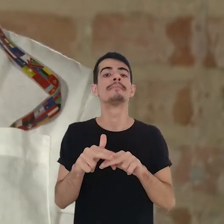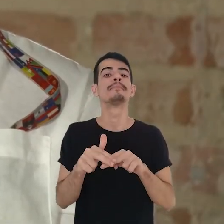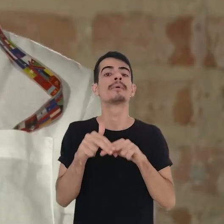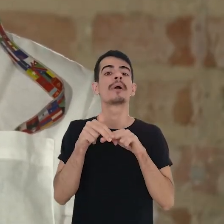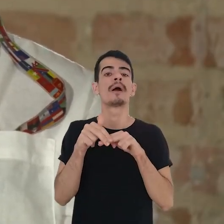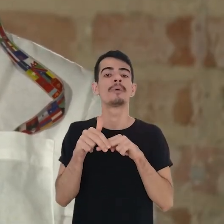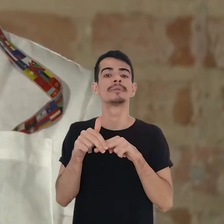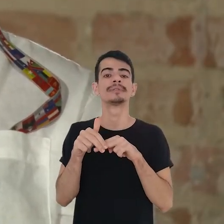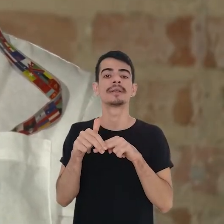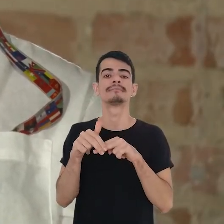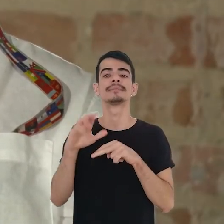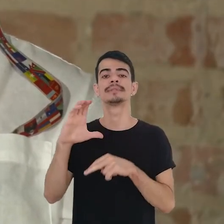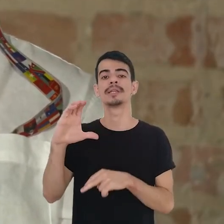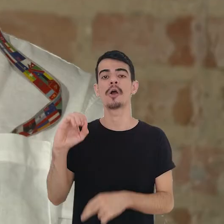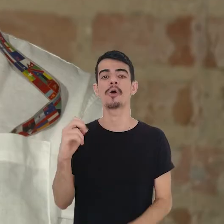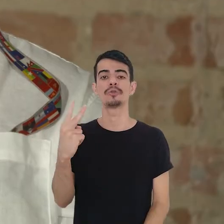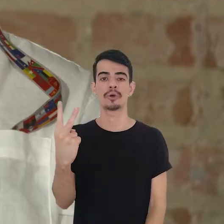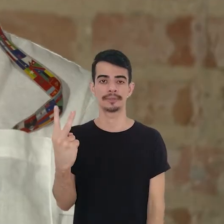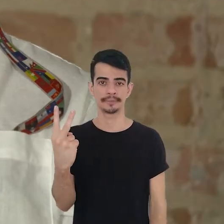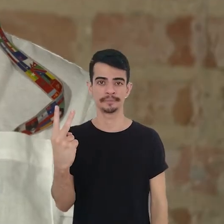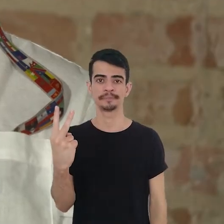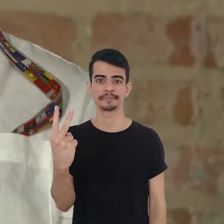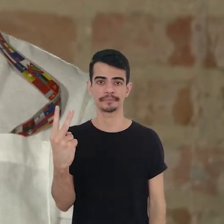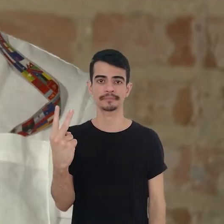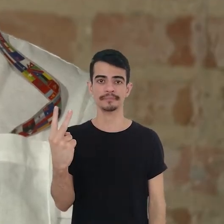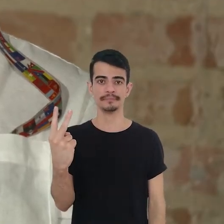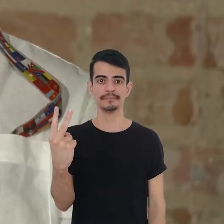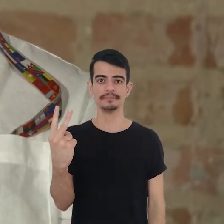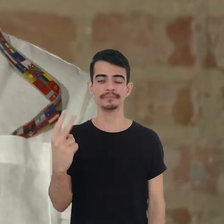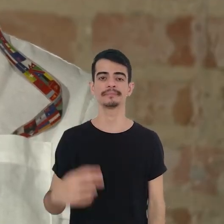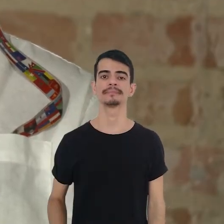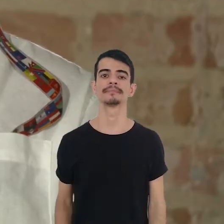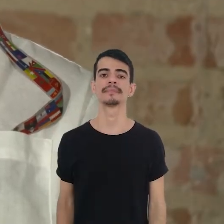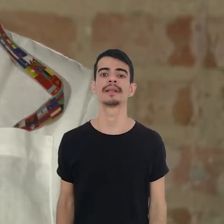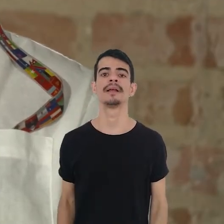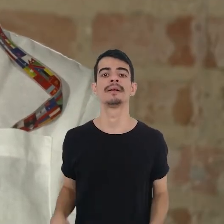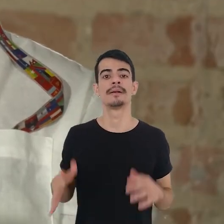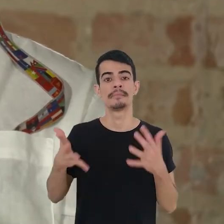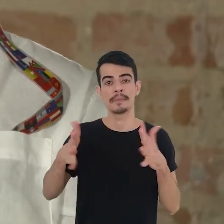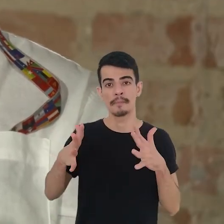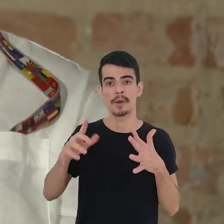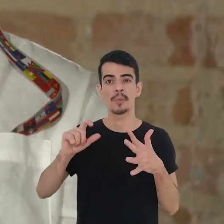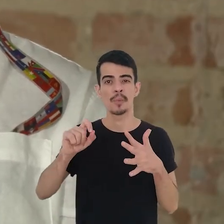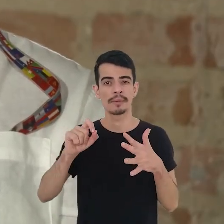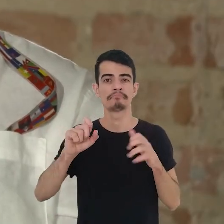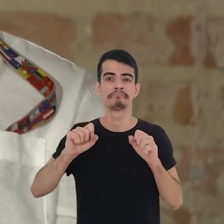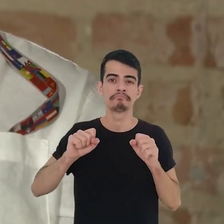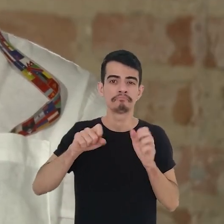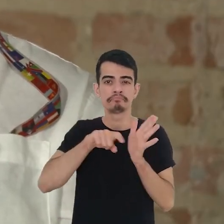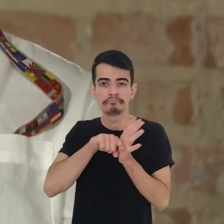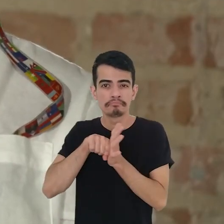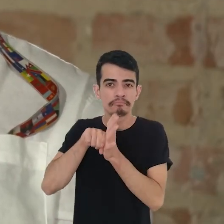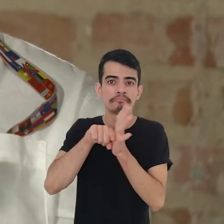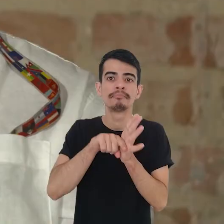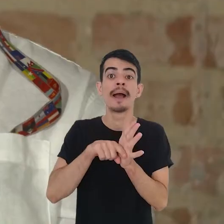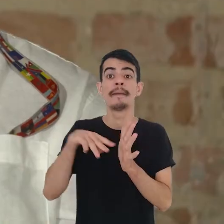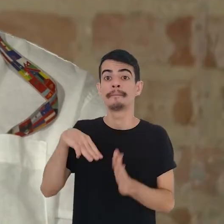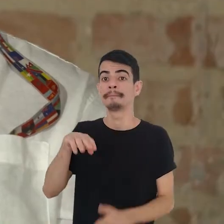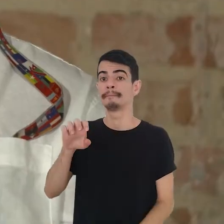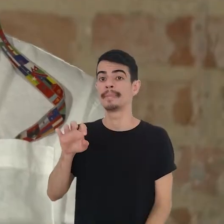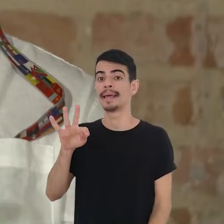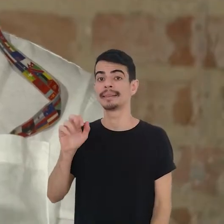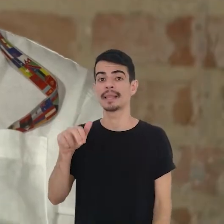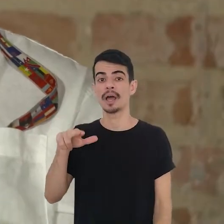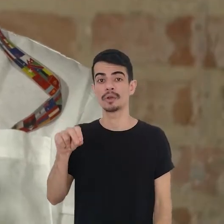tenha sido decorrente das emissões de CO2. e que algo em torno, considerando todas as estimativas